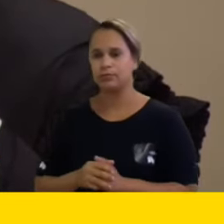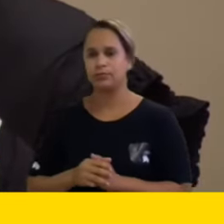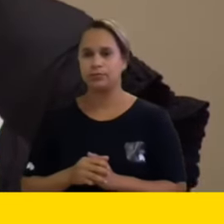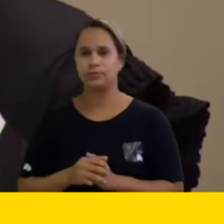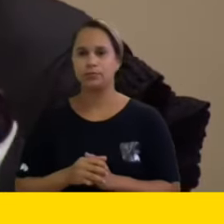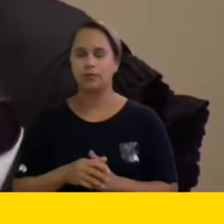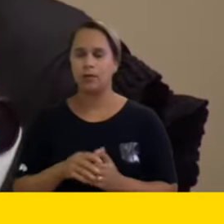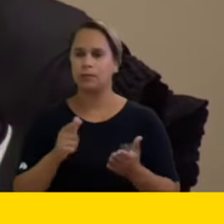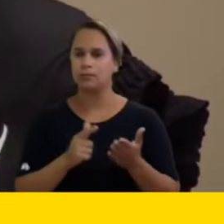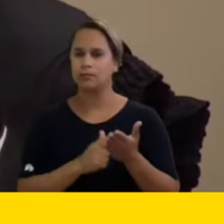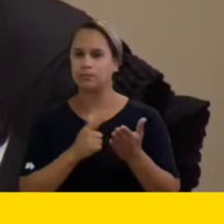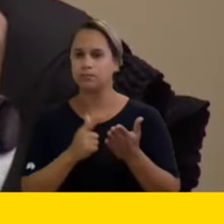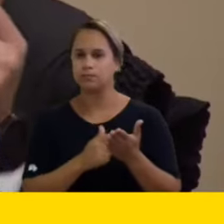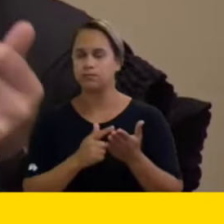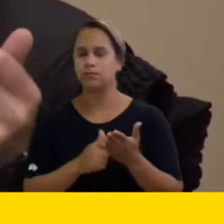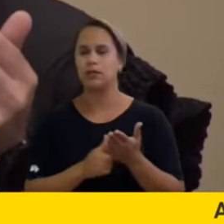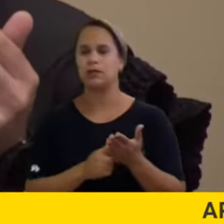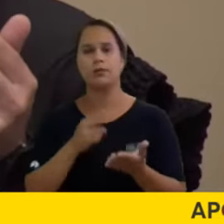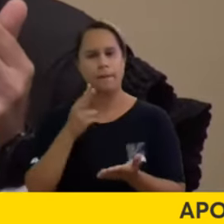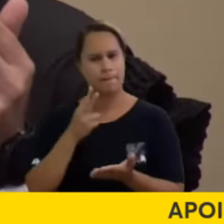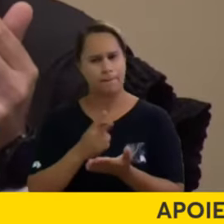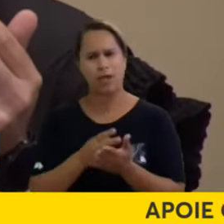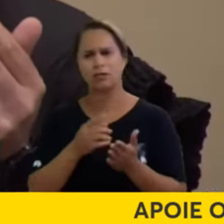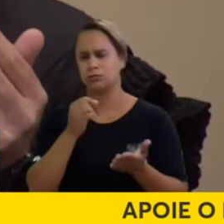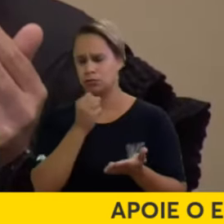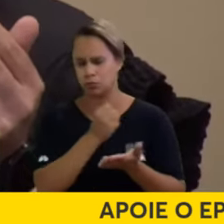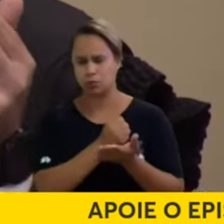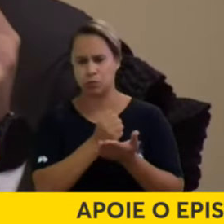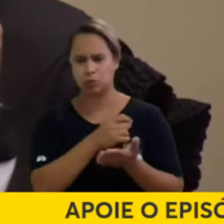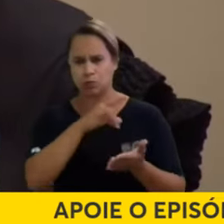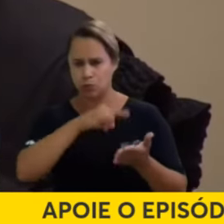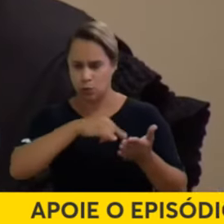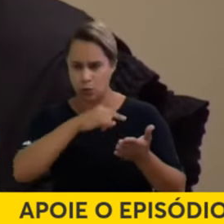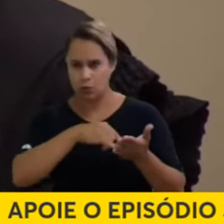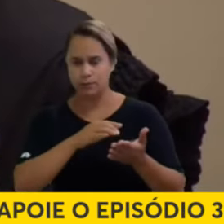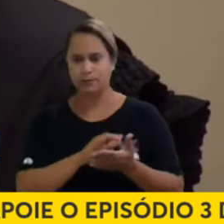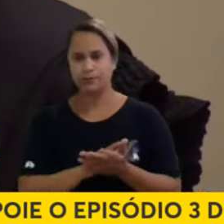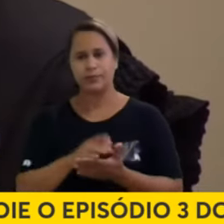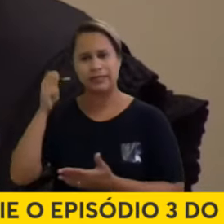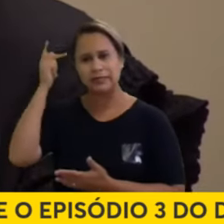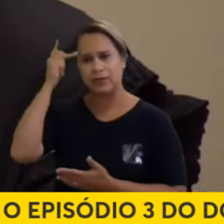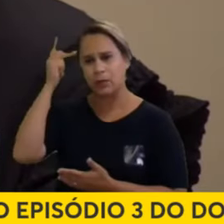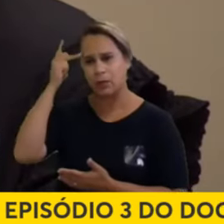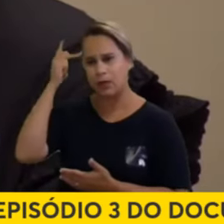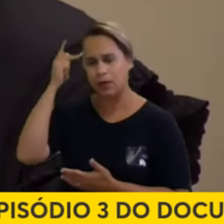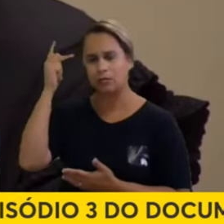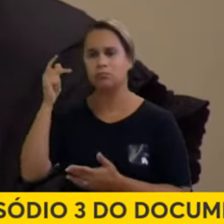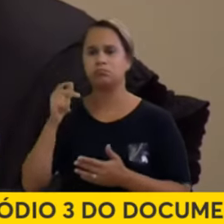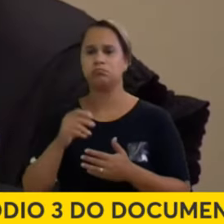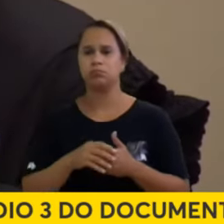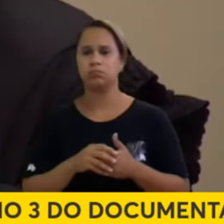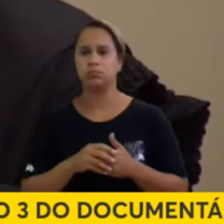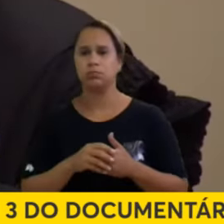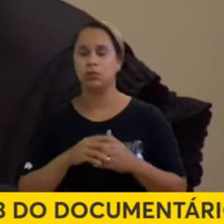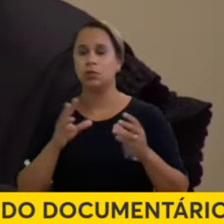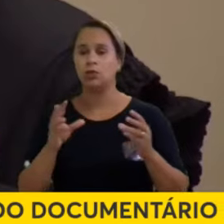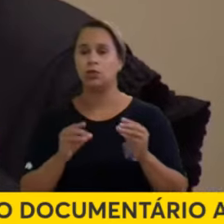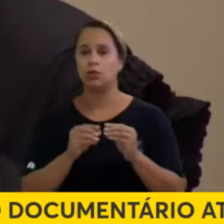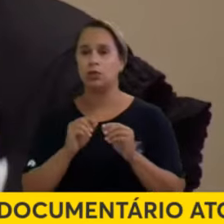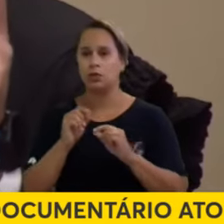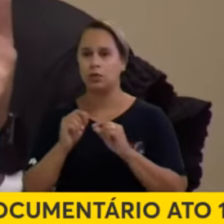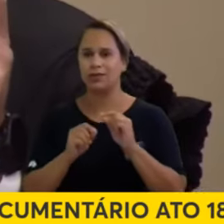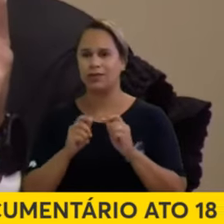43738 mesmo documento São Paulo Campinas e Ribeirão Preto incluindo coletivos de imprensa e entrevistas emissoras daquelas